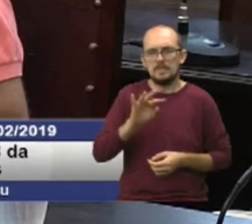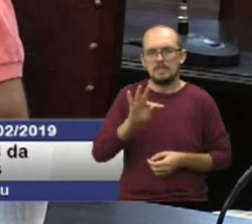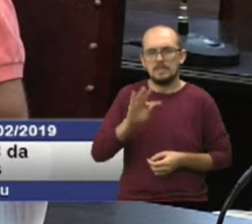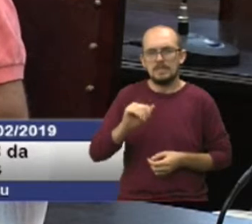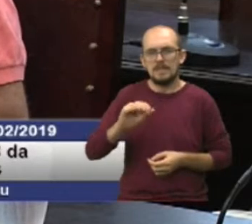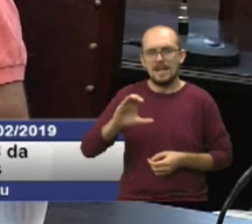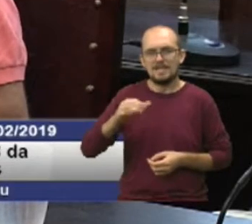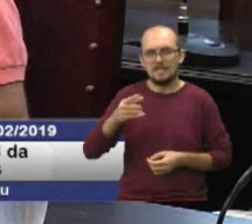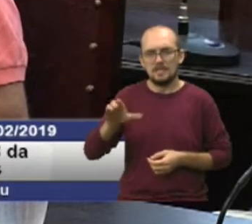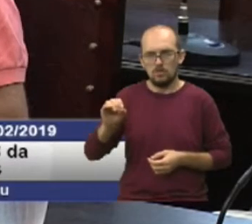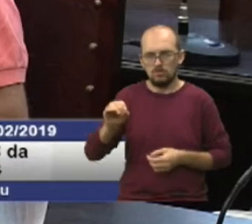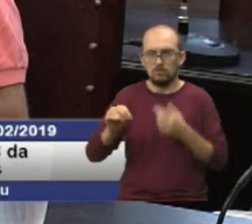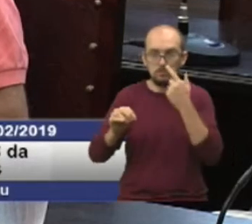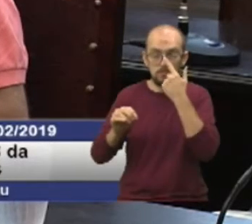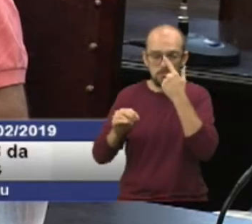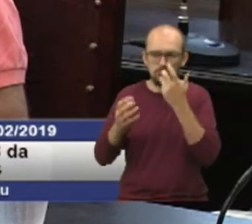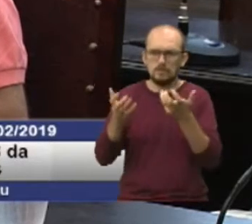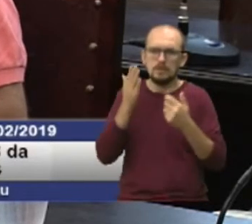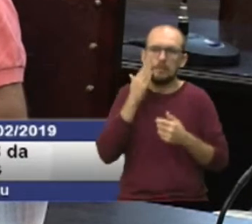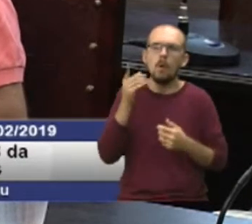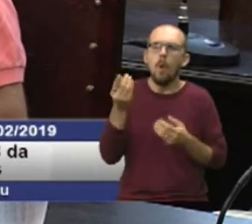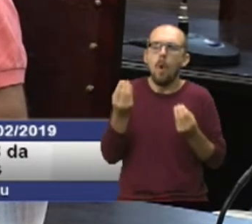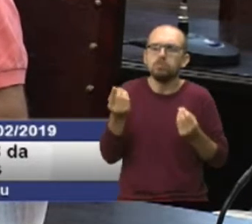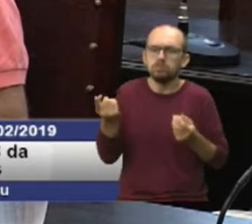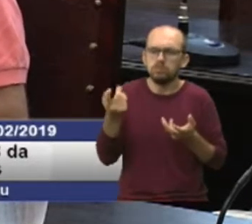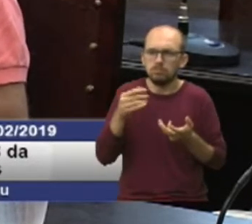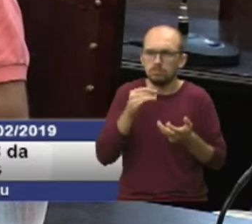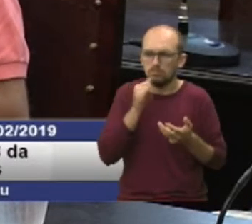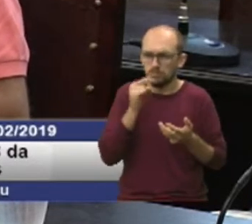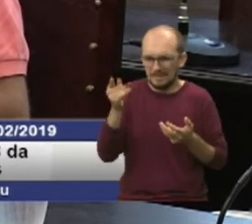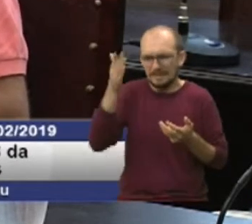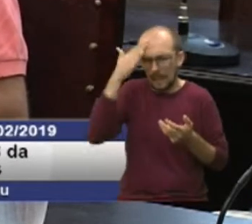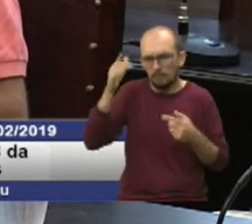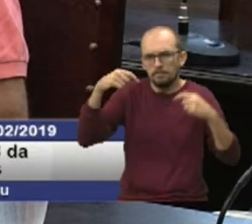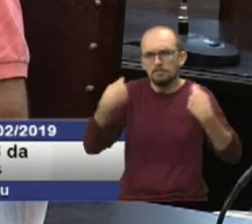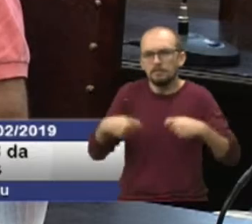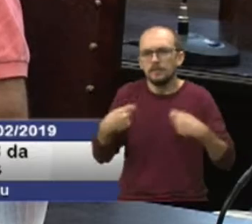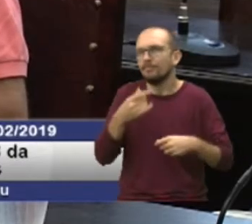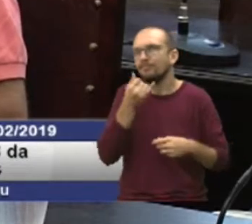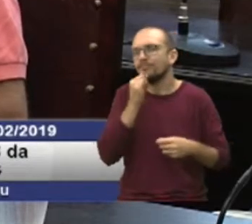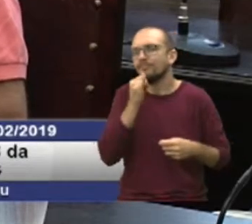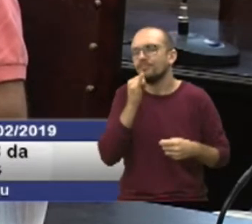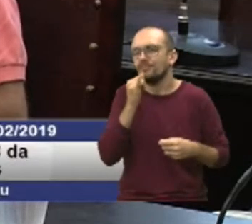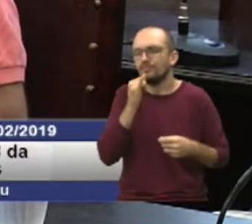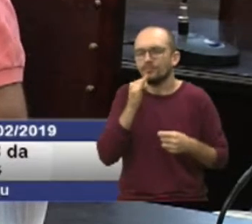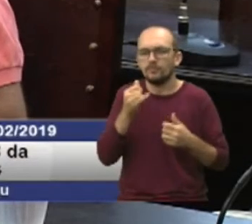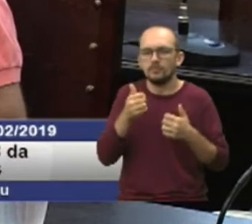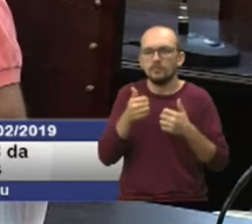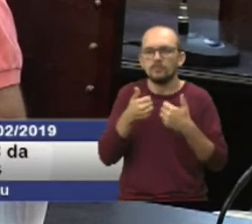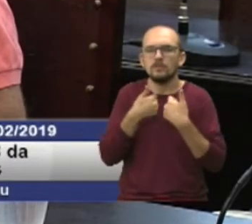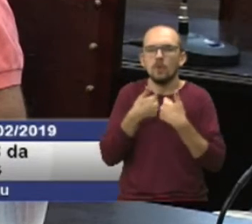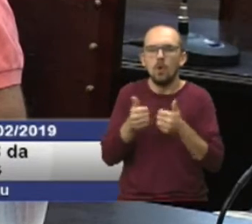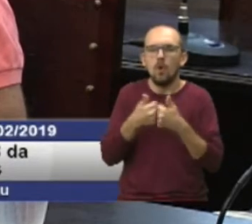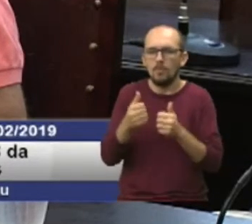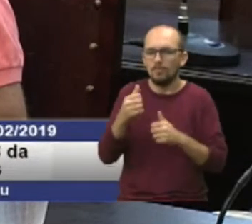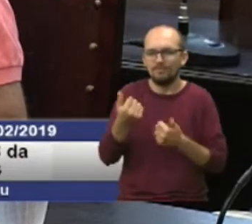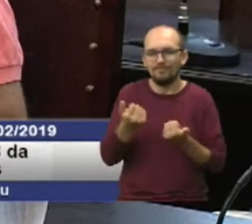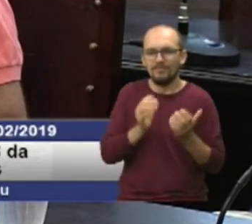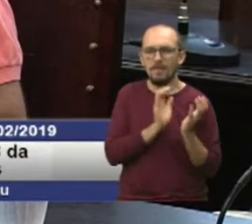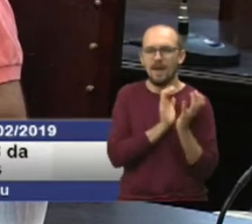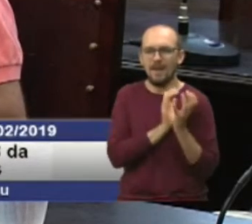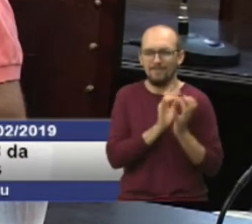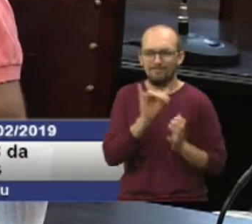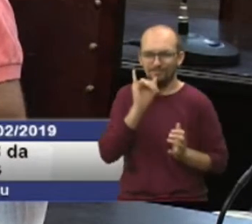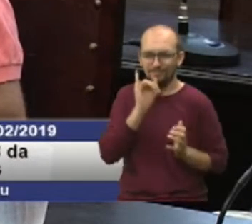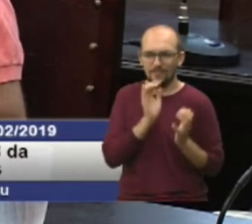Como vocês convivem com o problema da licitação, sabendo, por exemplo, que tem que licitar, vou dar um exemplo do transporte da PAI, por exemplo.